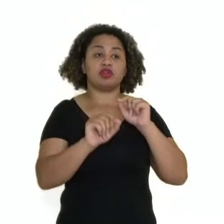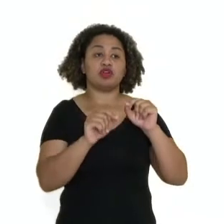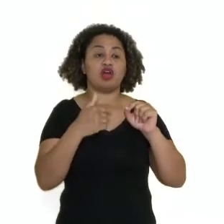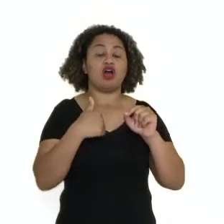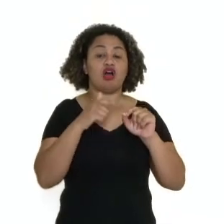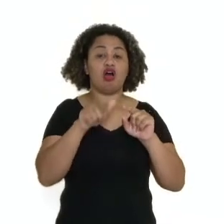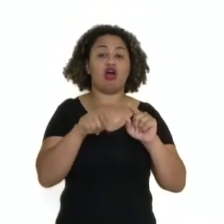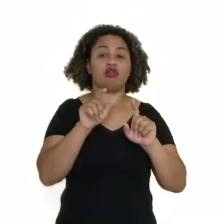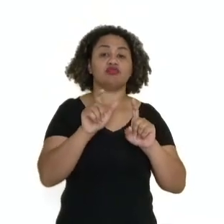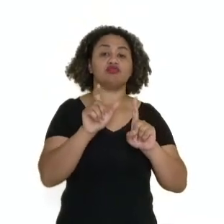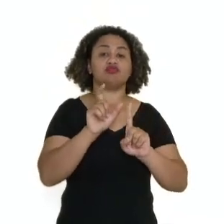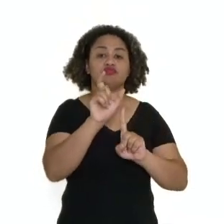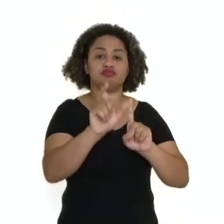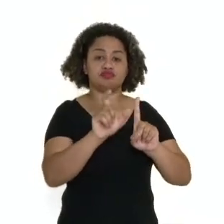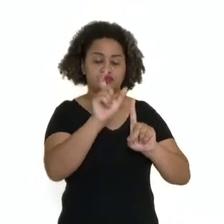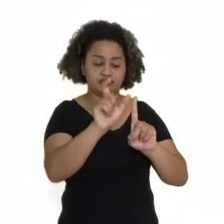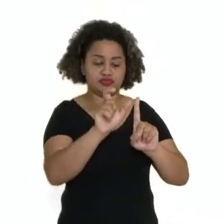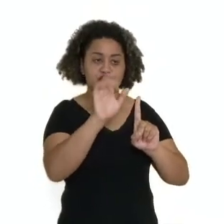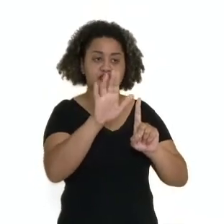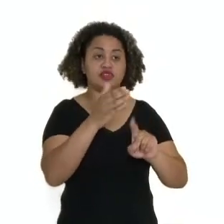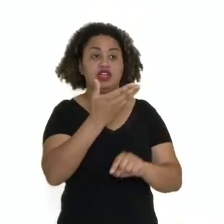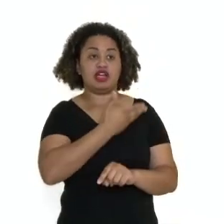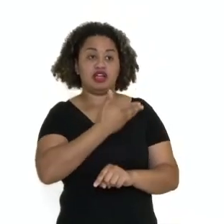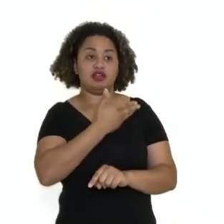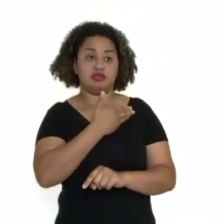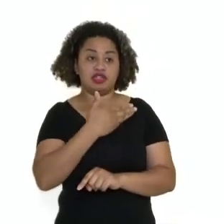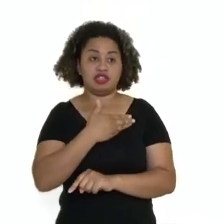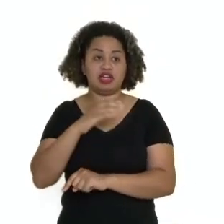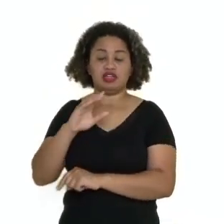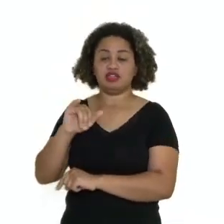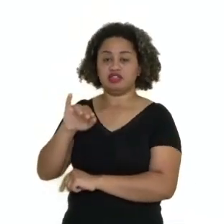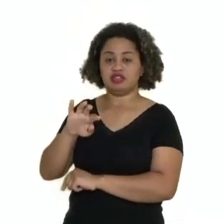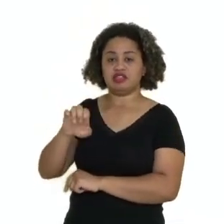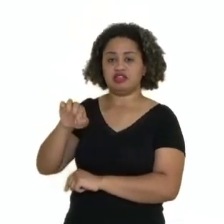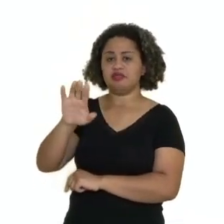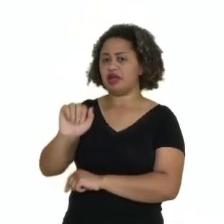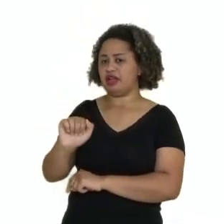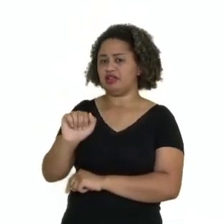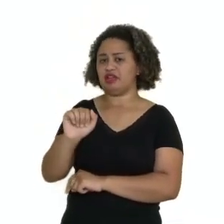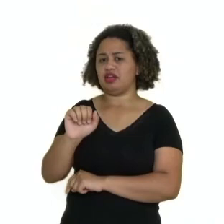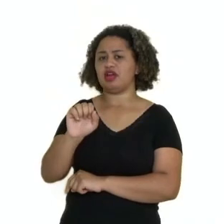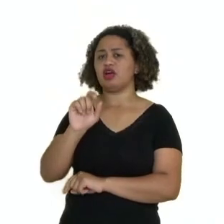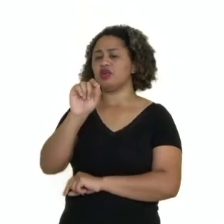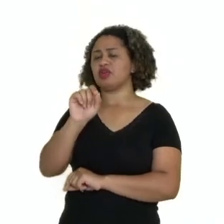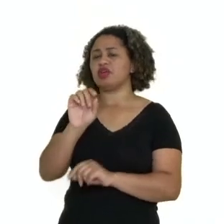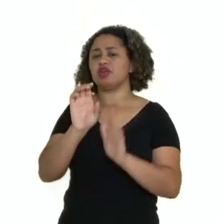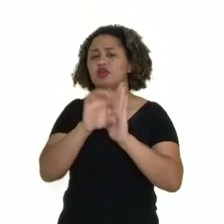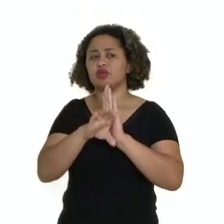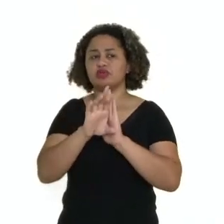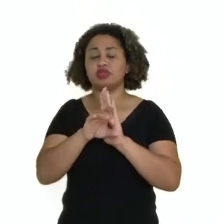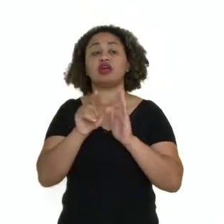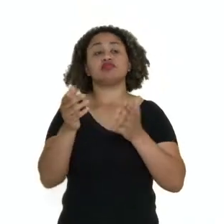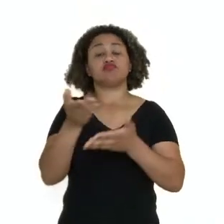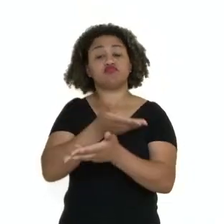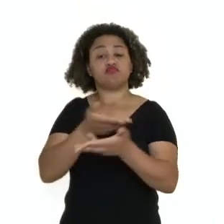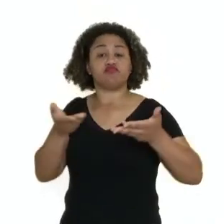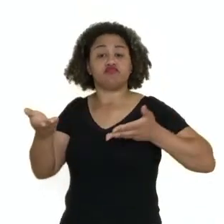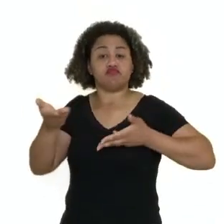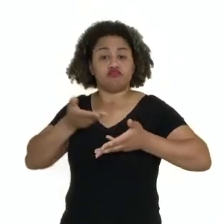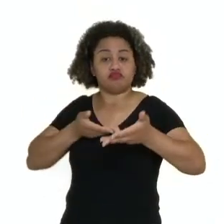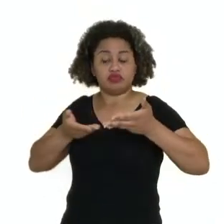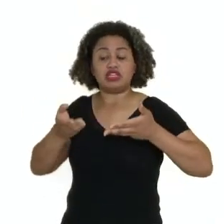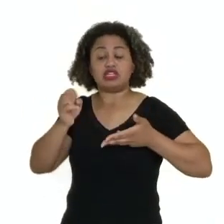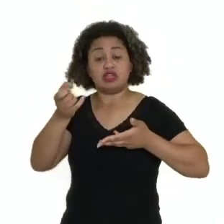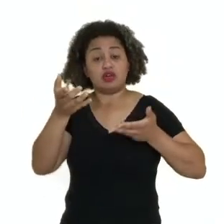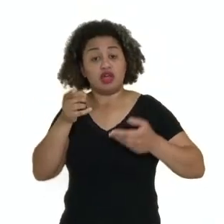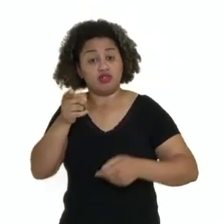tela. Amizade simétrica. Conceito dessa amizade. É recíproca. Se eu quiser ter você